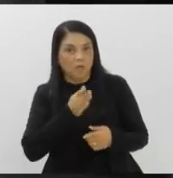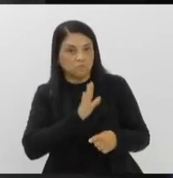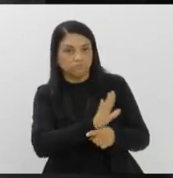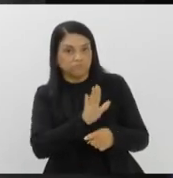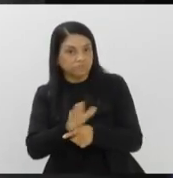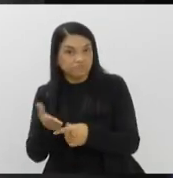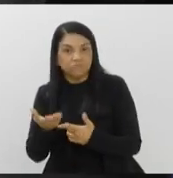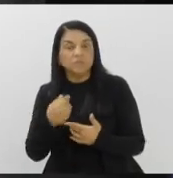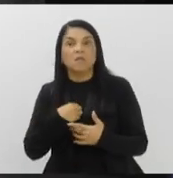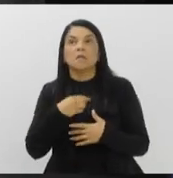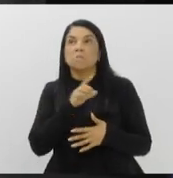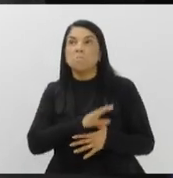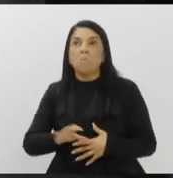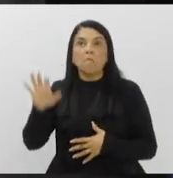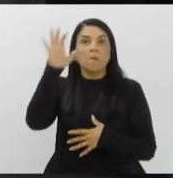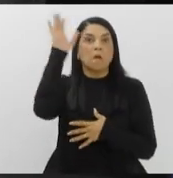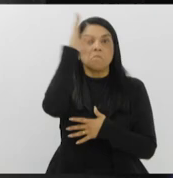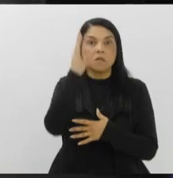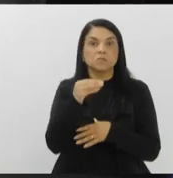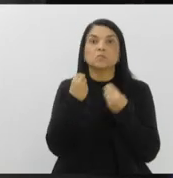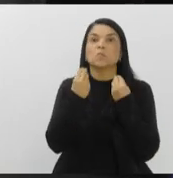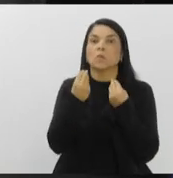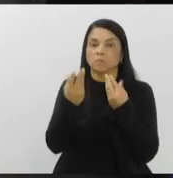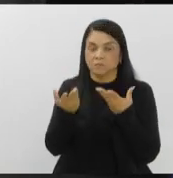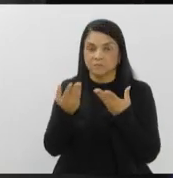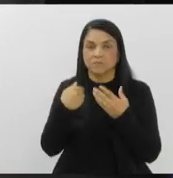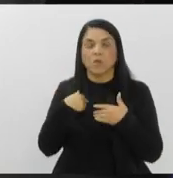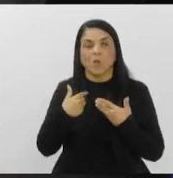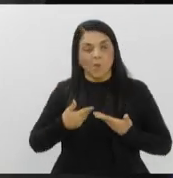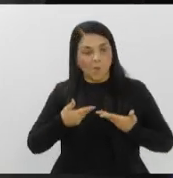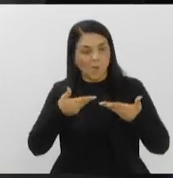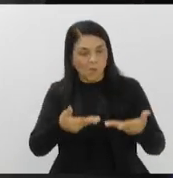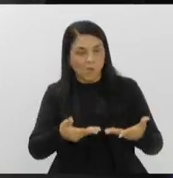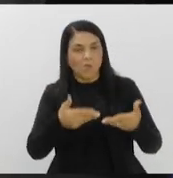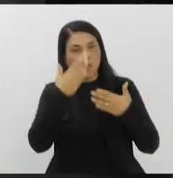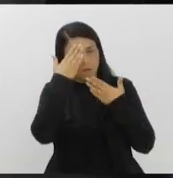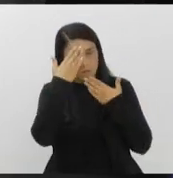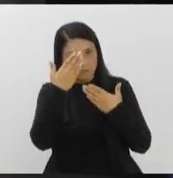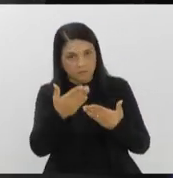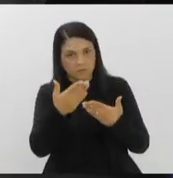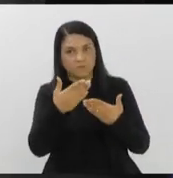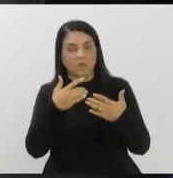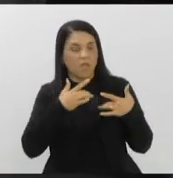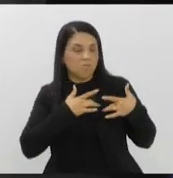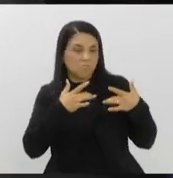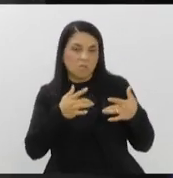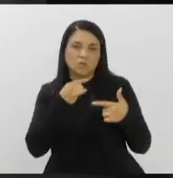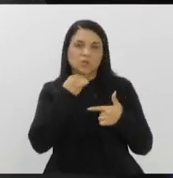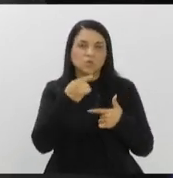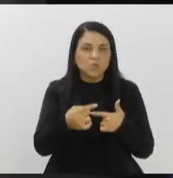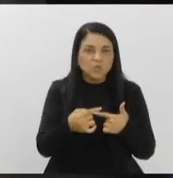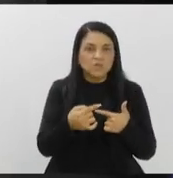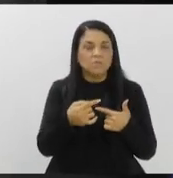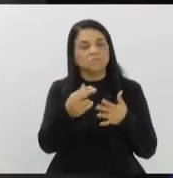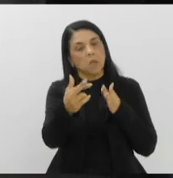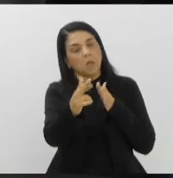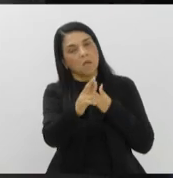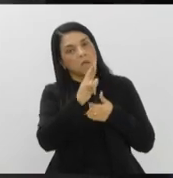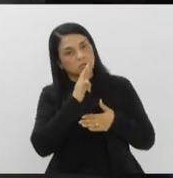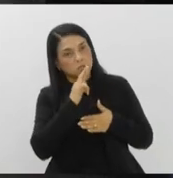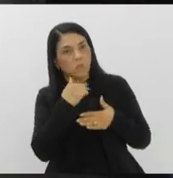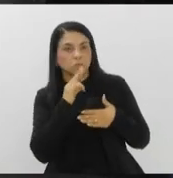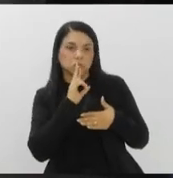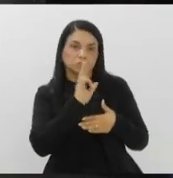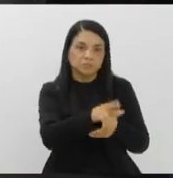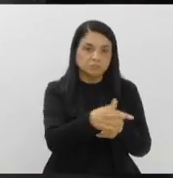só eu estou aqui disponível, agradeço pelo convite, agradeço por estar aqui. Estou aqui disponível, qualquer dúvida, dentro do que eu souber responder, é uma